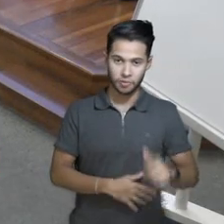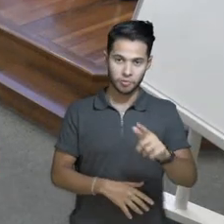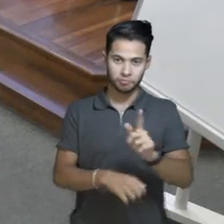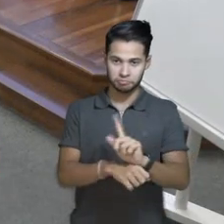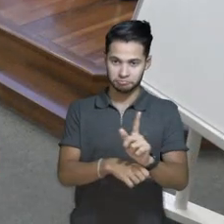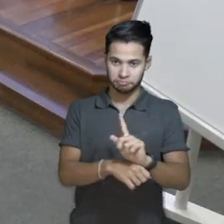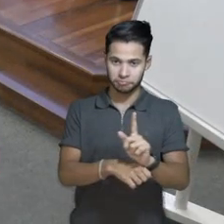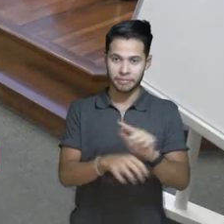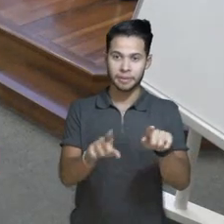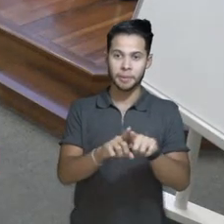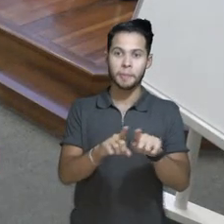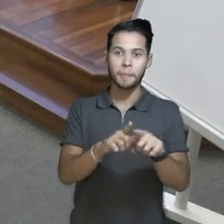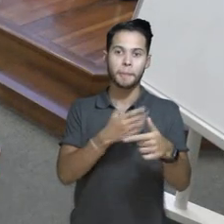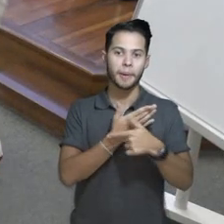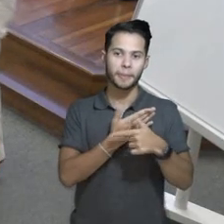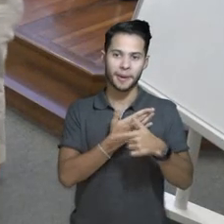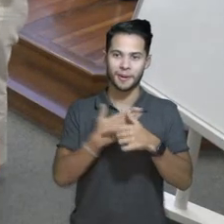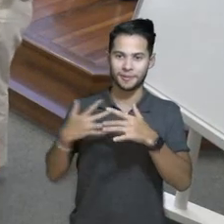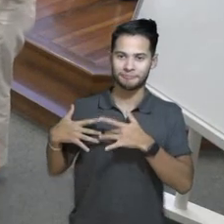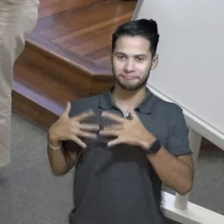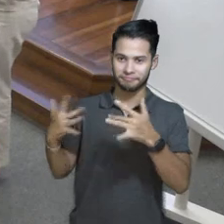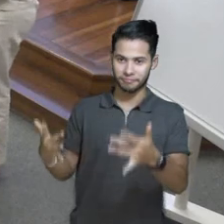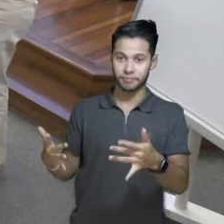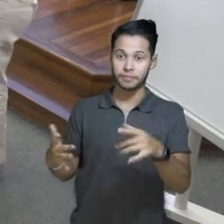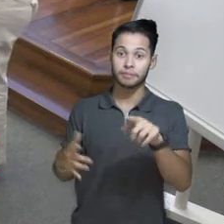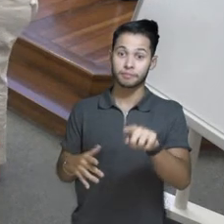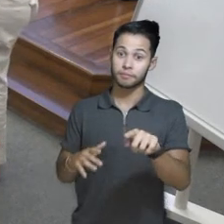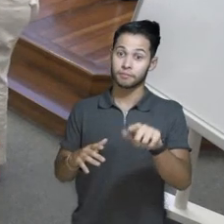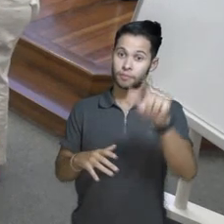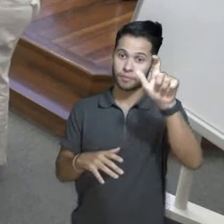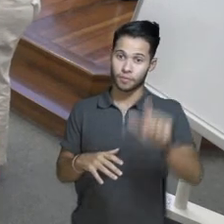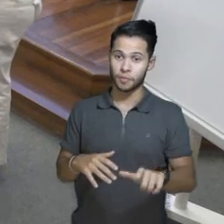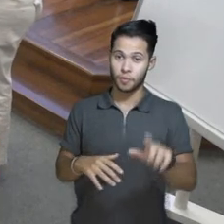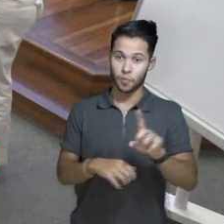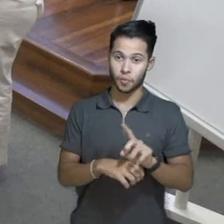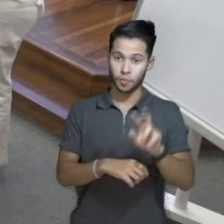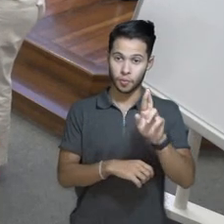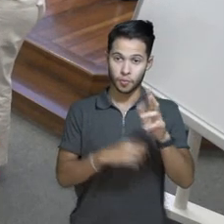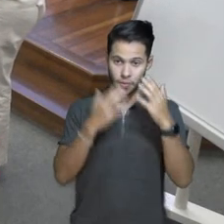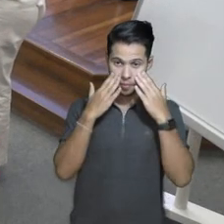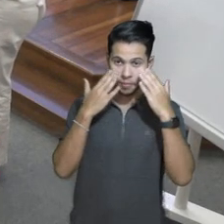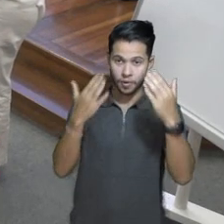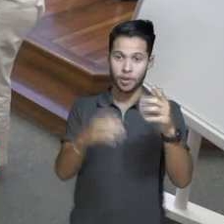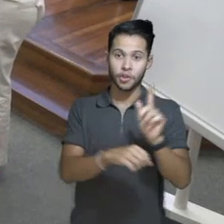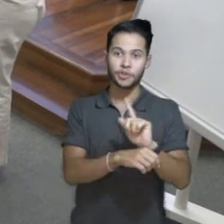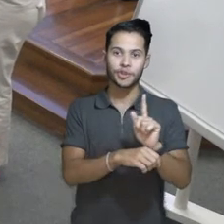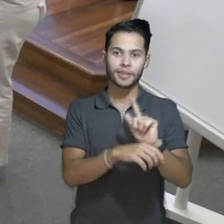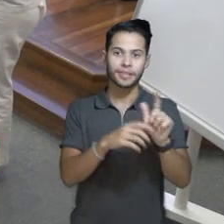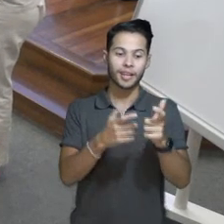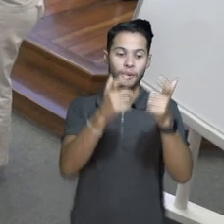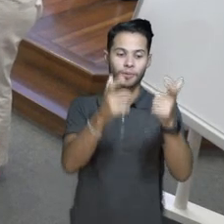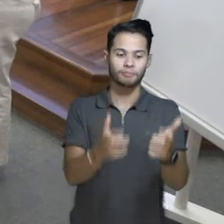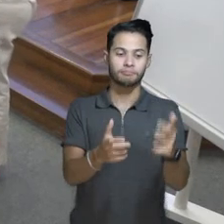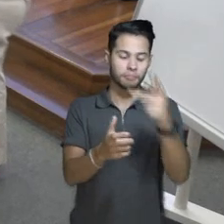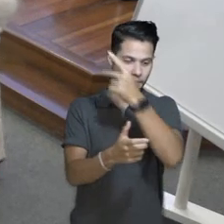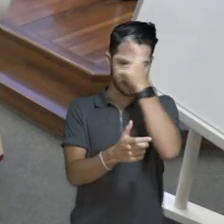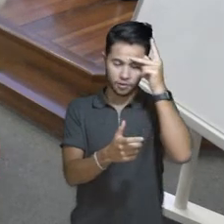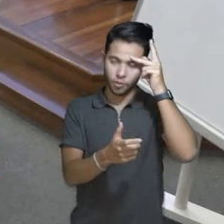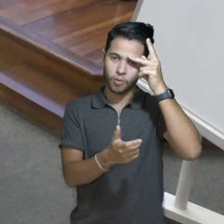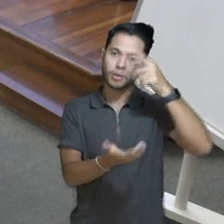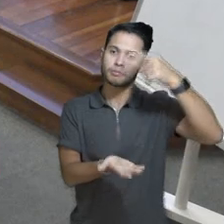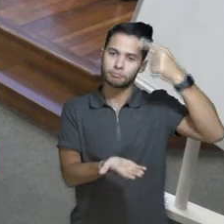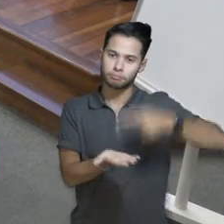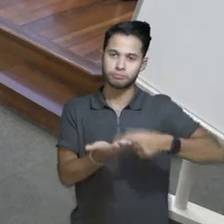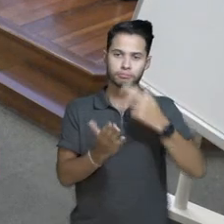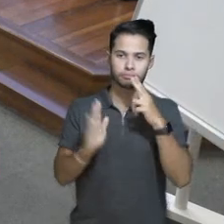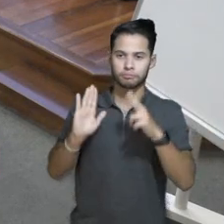E aí ela destaca aquilo que o Dr Alfonso já mencionou a questão da gestão local onde os indivíduos se comprometem a manter